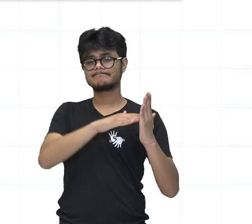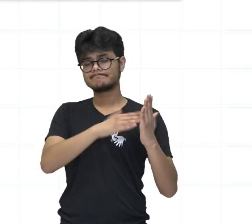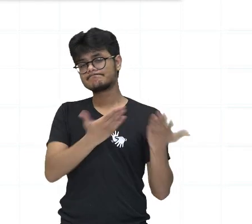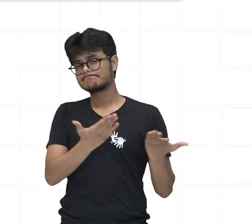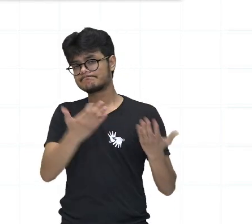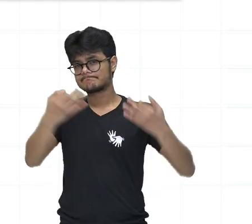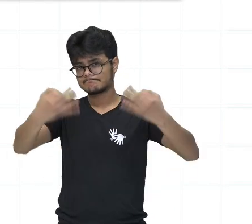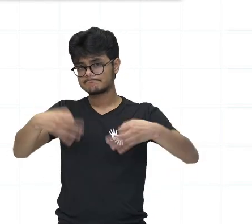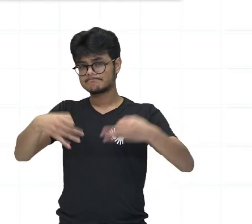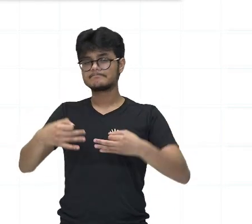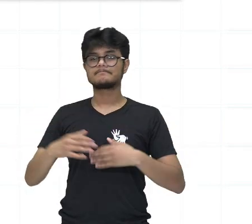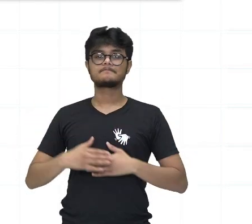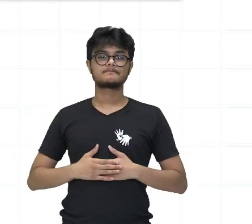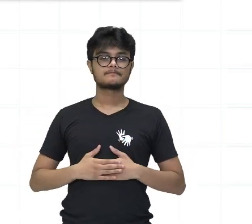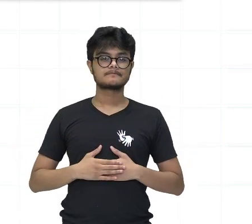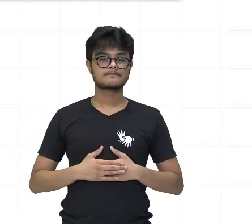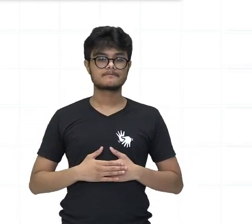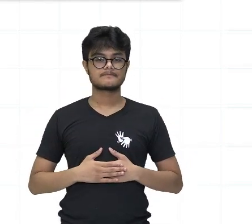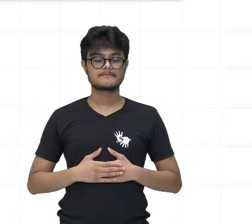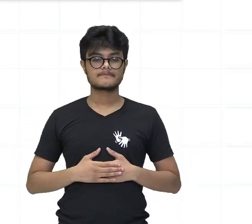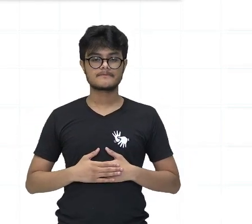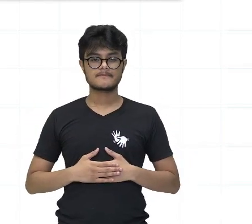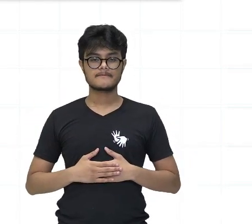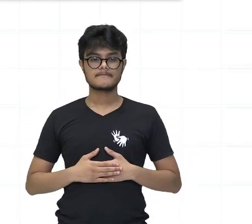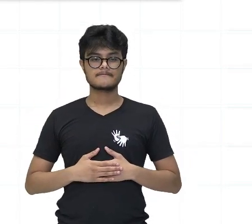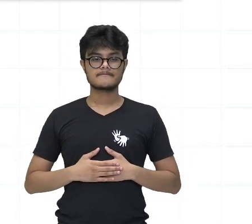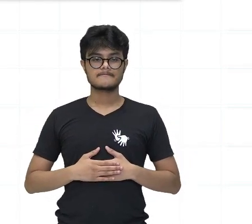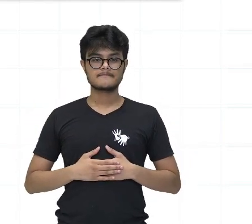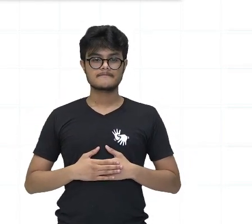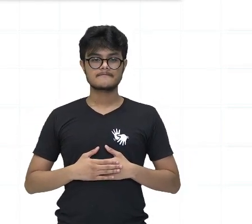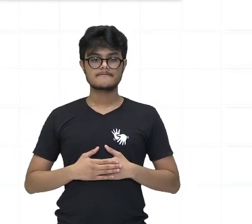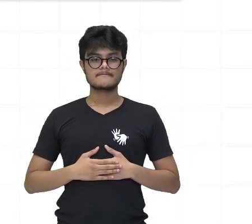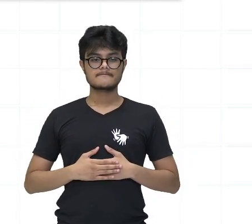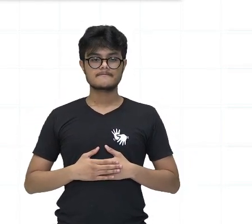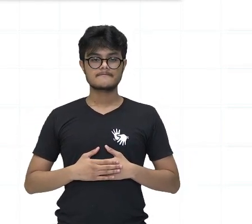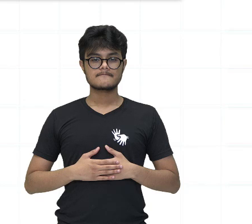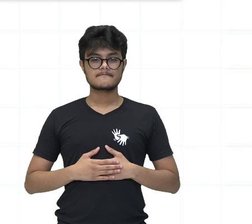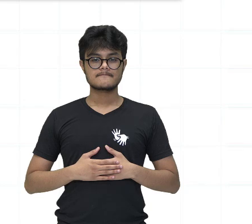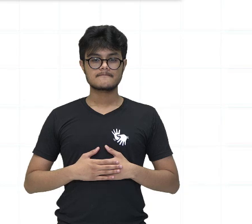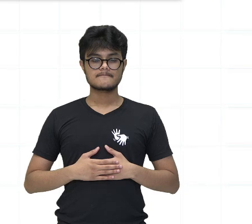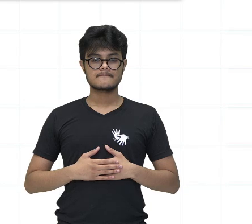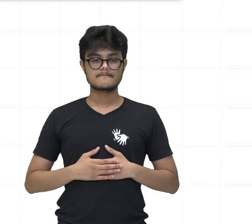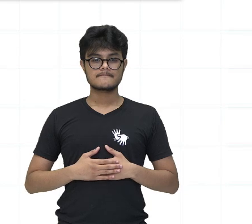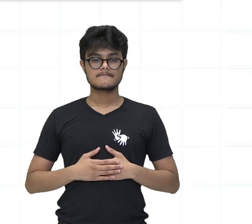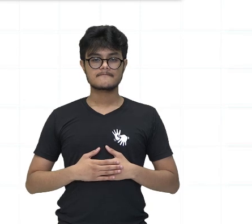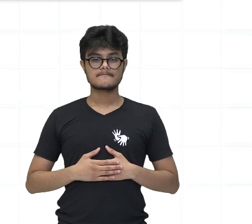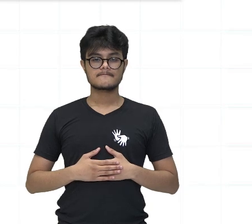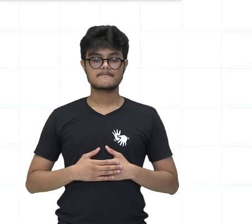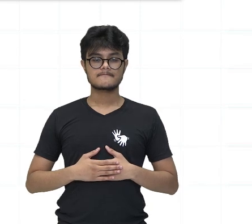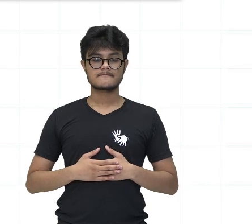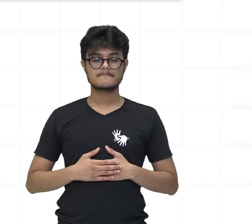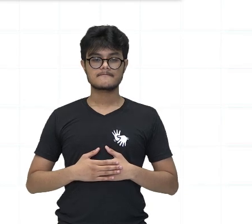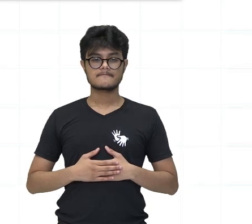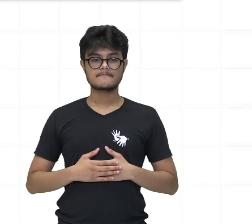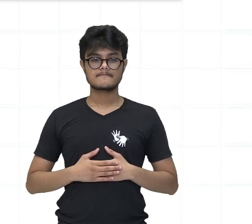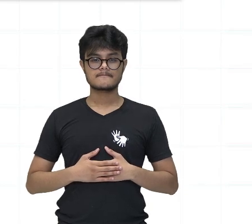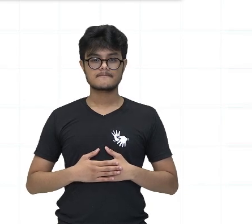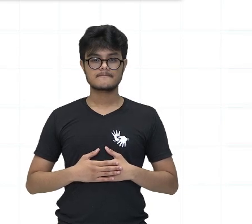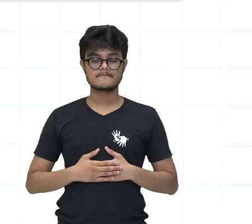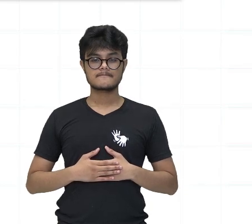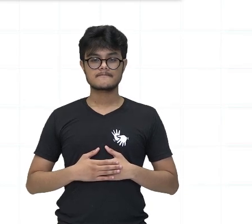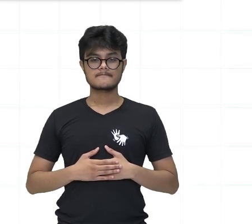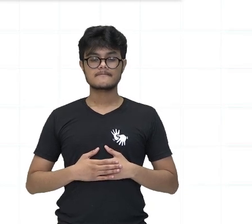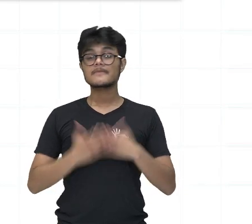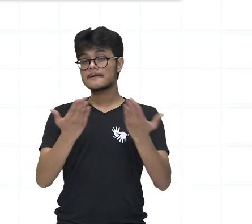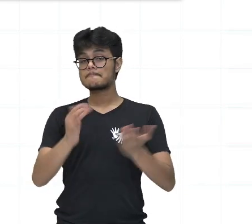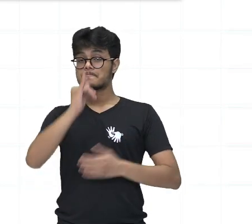para fabricar as tintas, de acordo com o que encontravam na natureza. A terra,